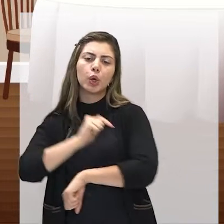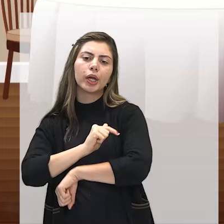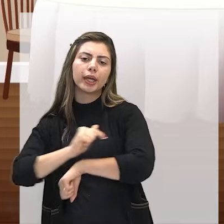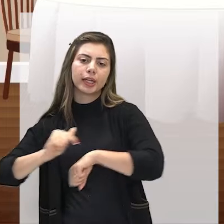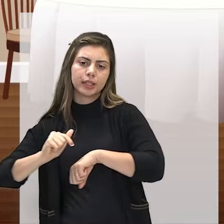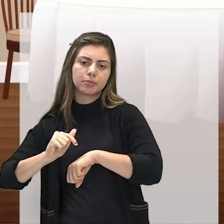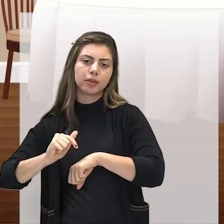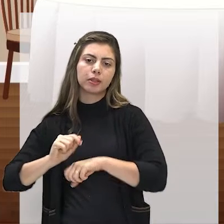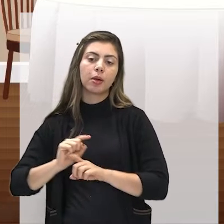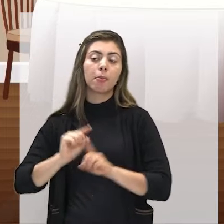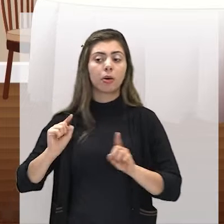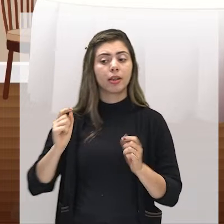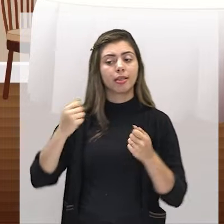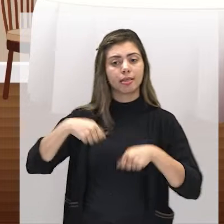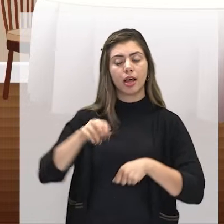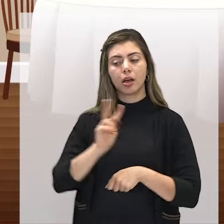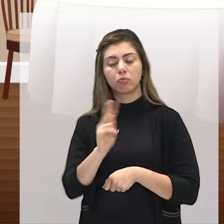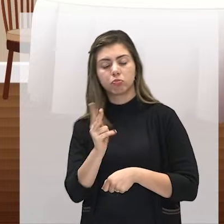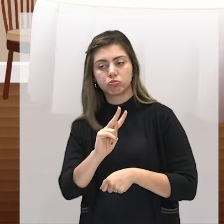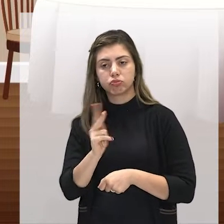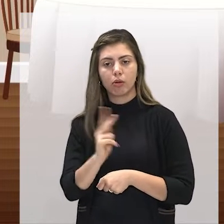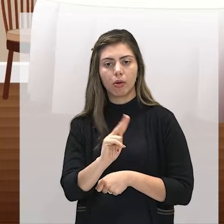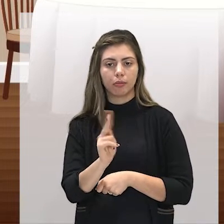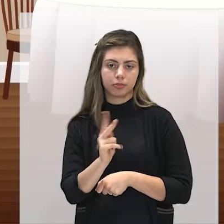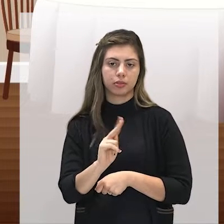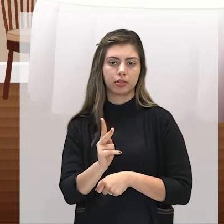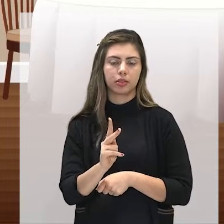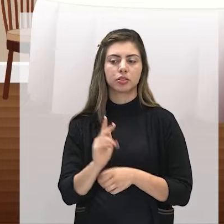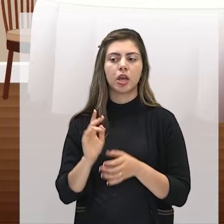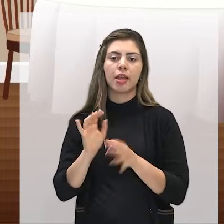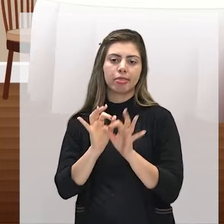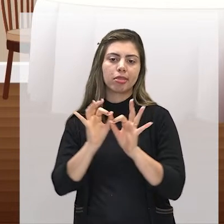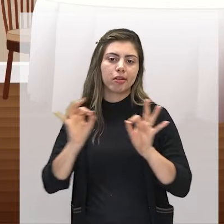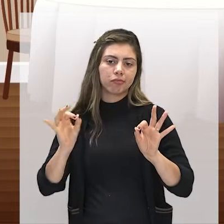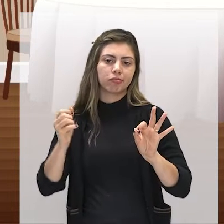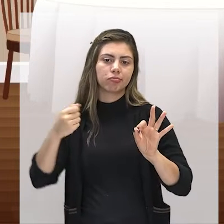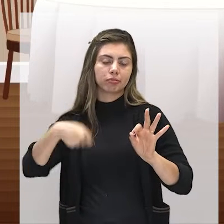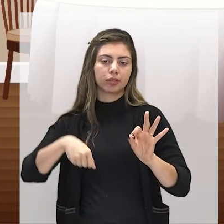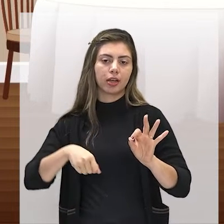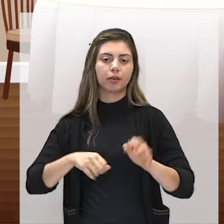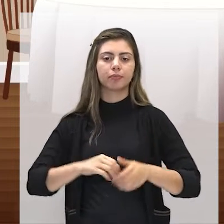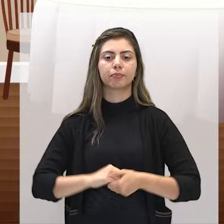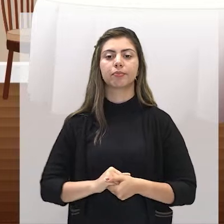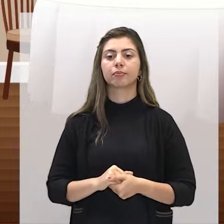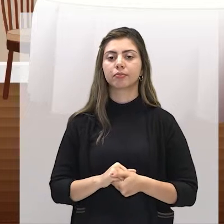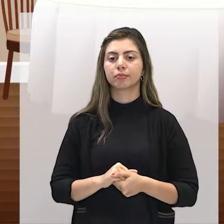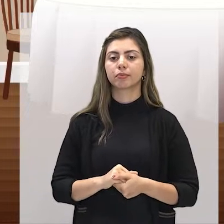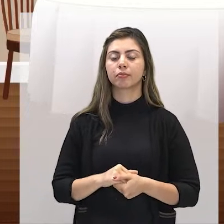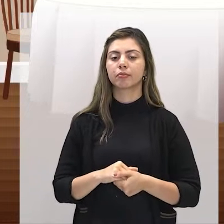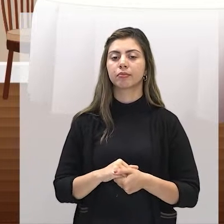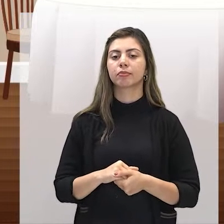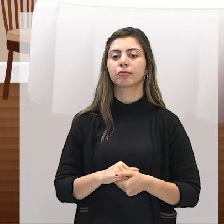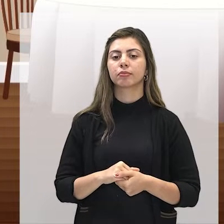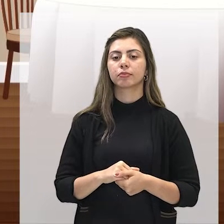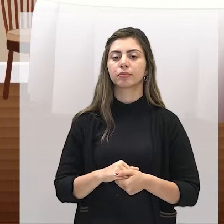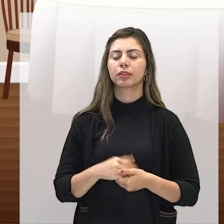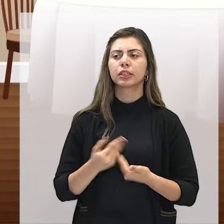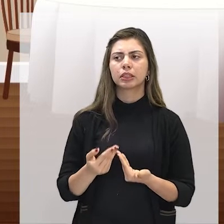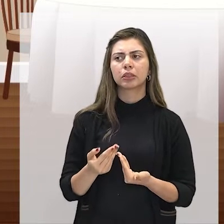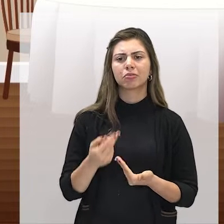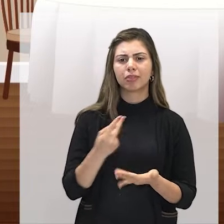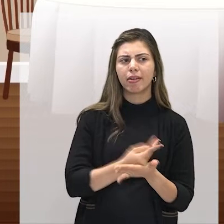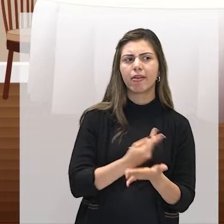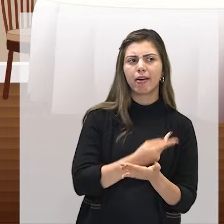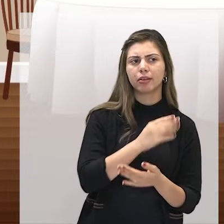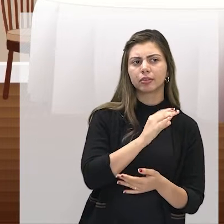nas mesmas situações, e aí, em podendo fazer isso, eu vou optar sempre pelo could, tá certo? É errado utilizar o